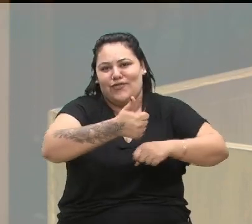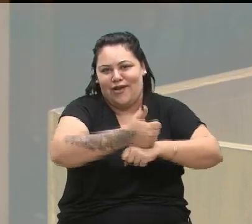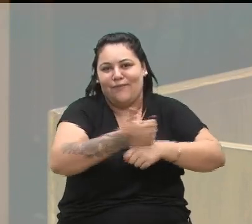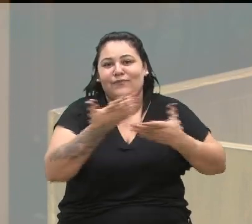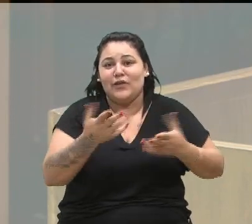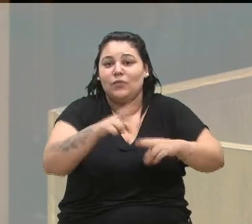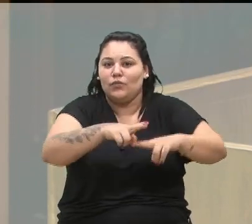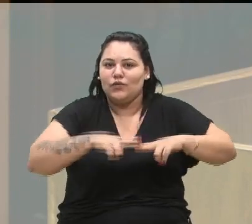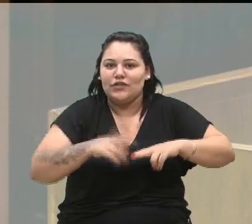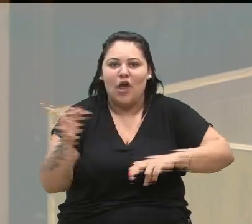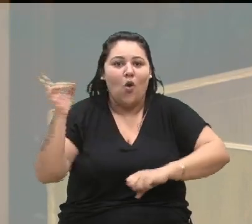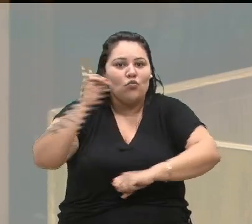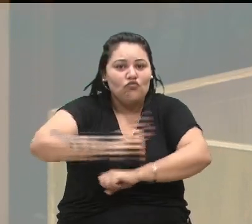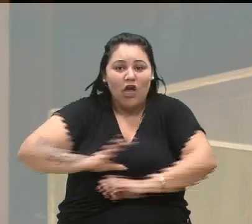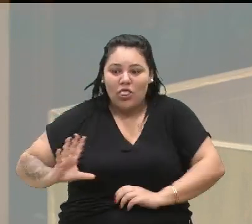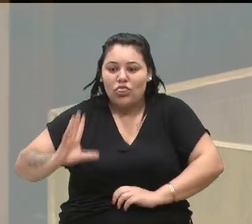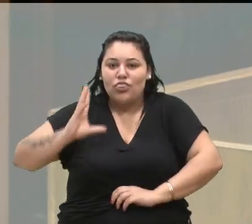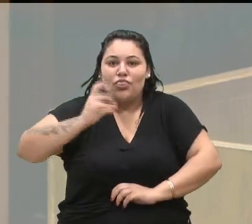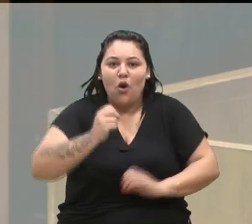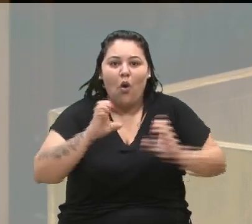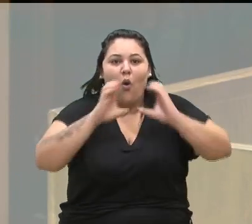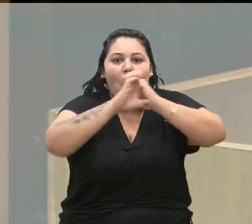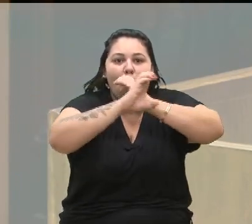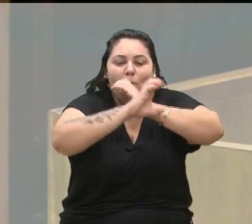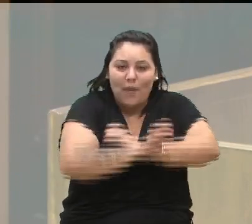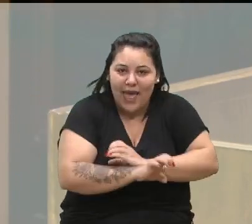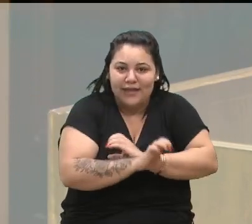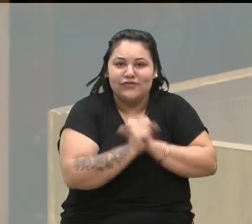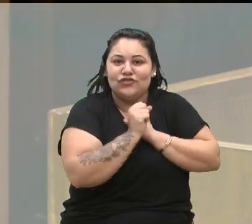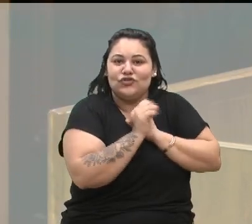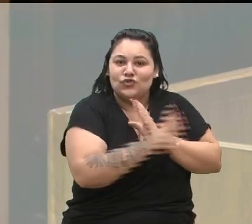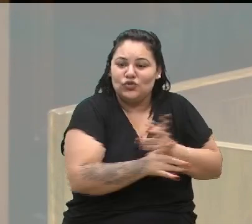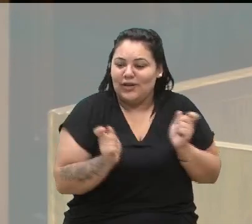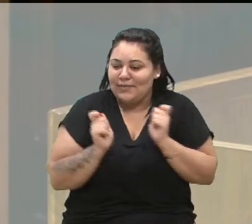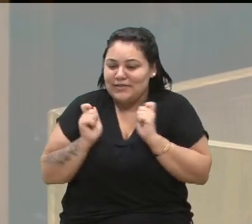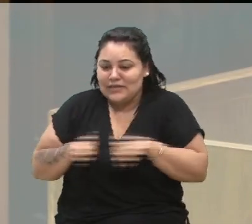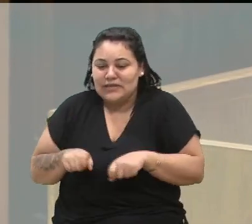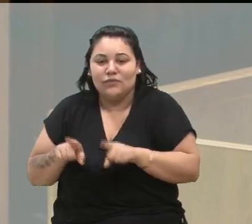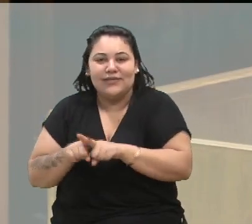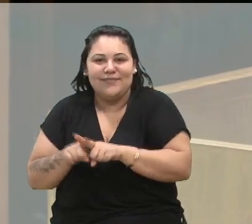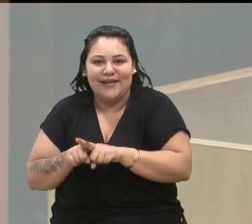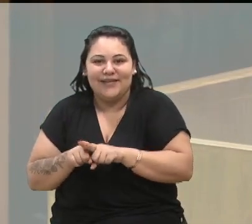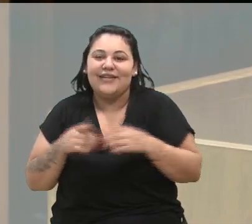ser um dia inteiro de ações, de capacitações, e a gente sabe o quanto é